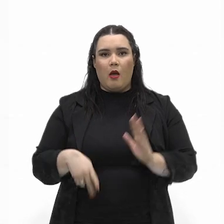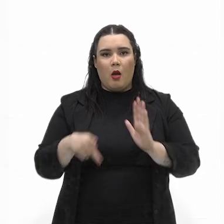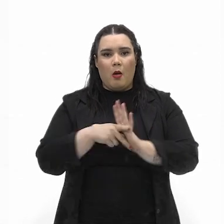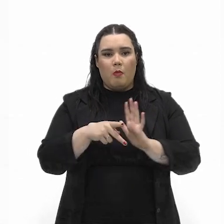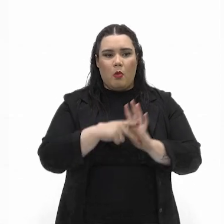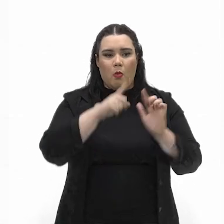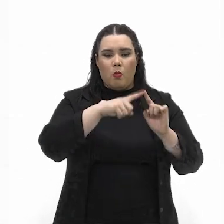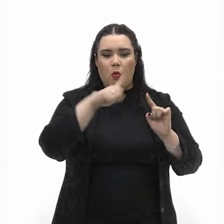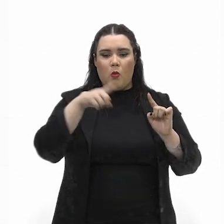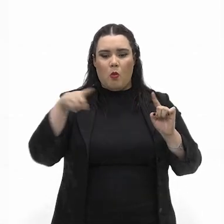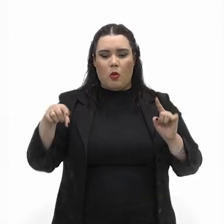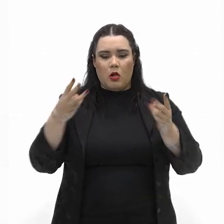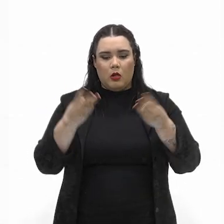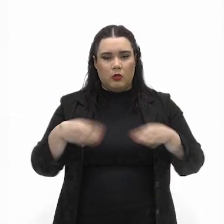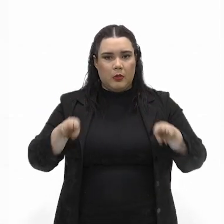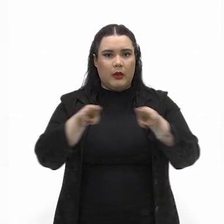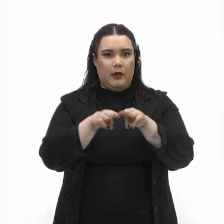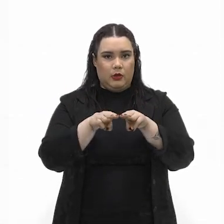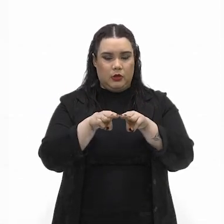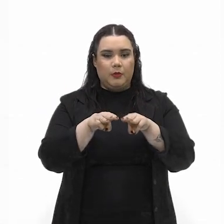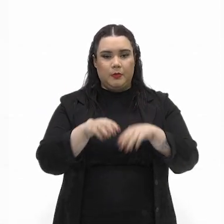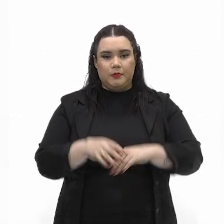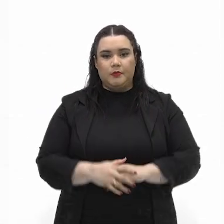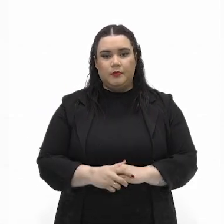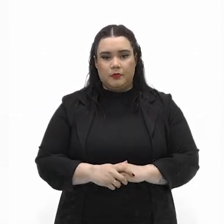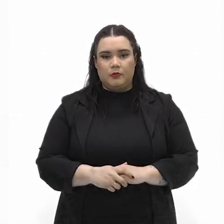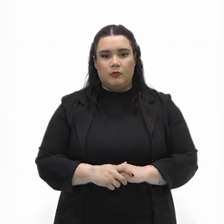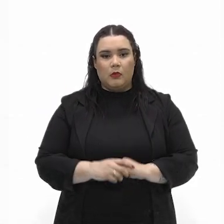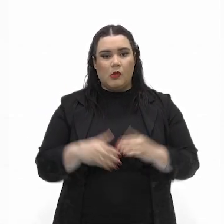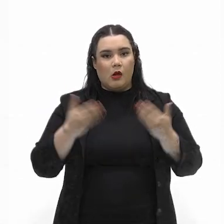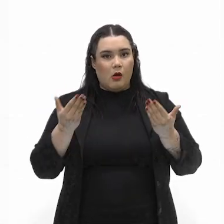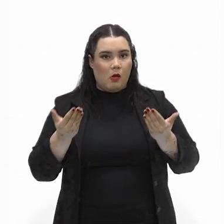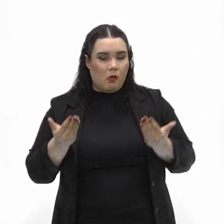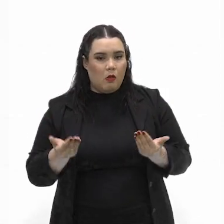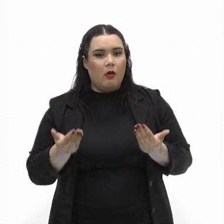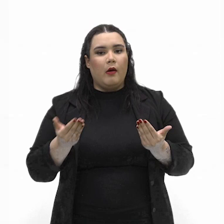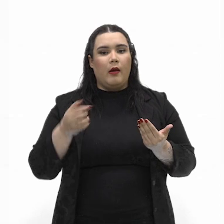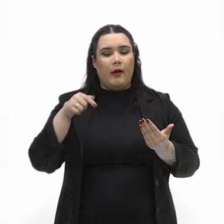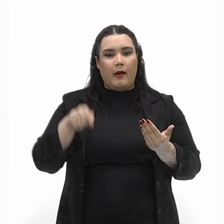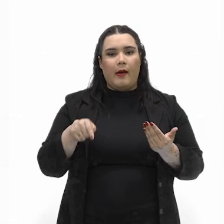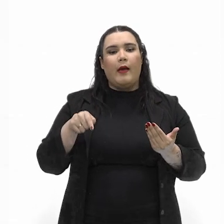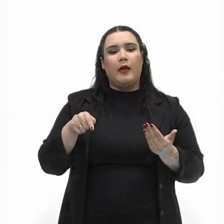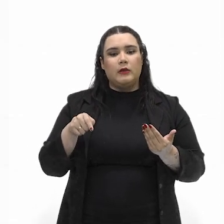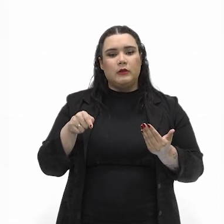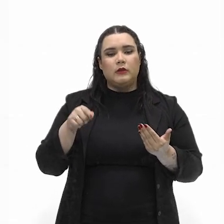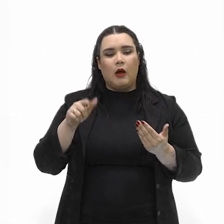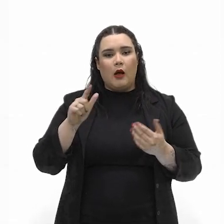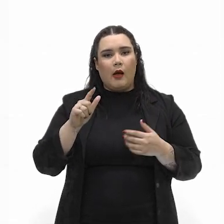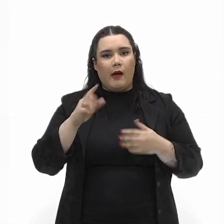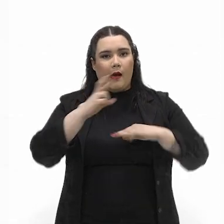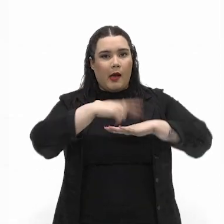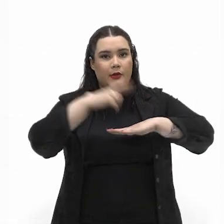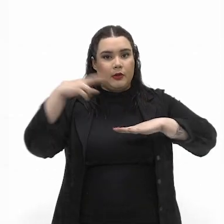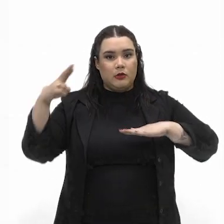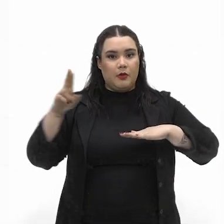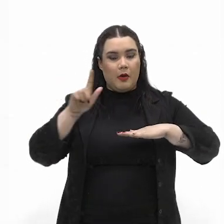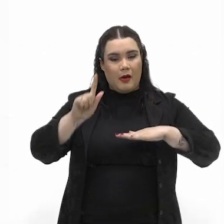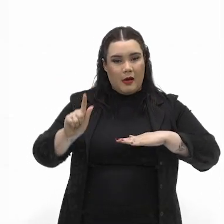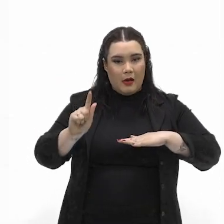que forma aí o Hawking, né, pessoal? A radiação gama, para que vocês tenham uma noção, então, ela é